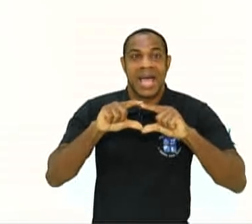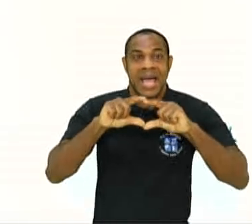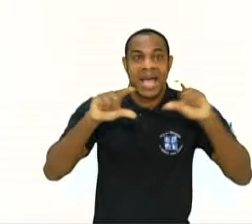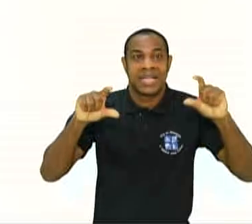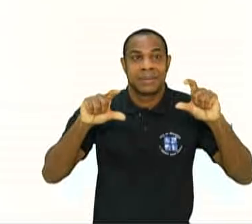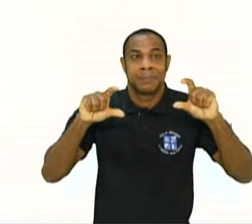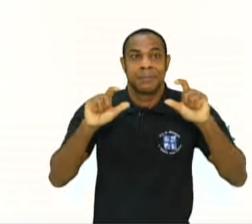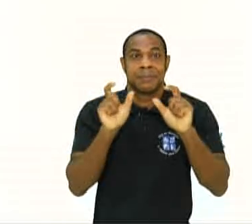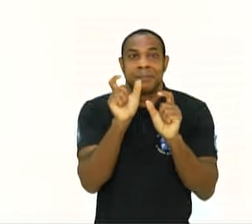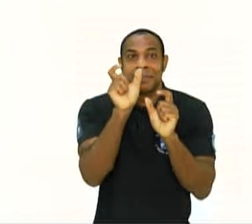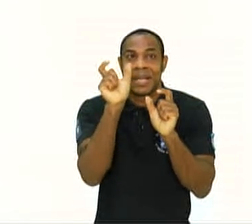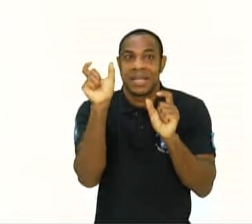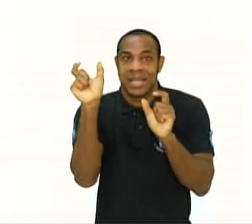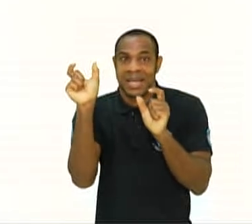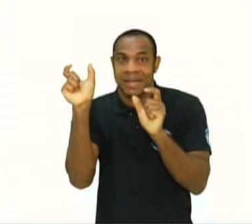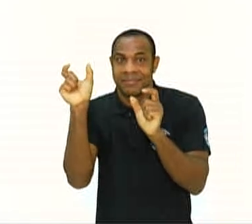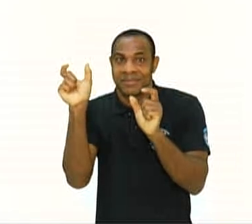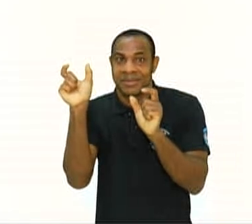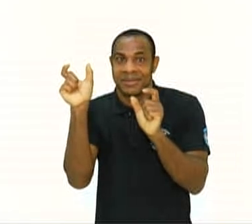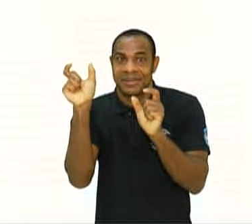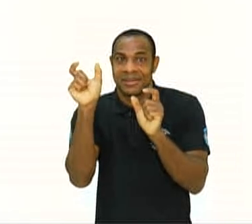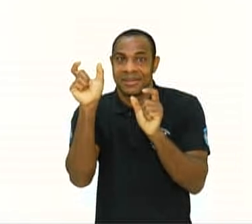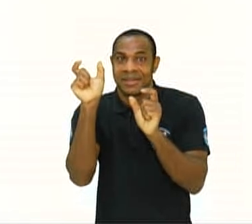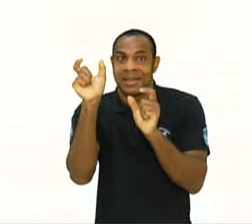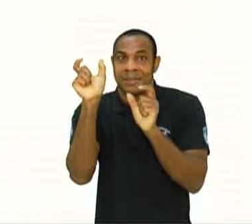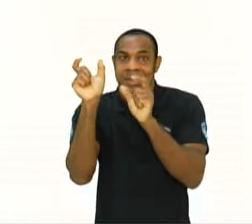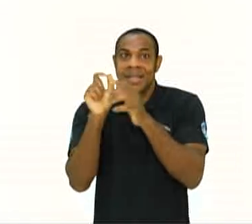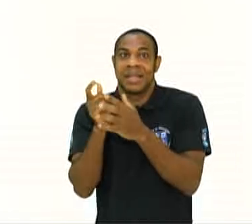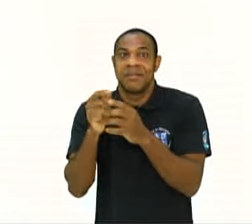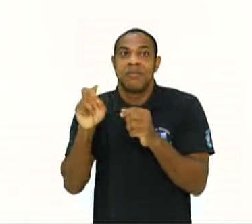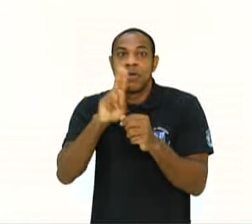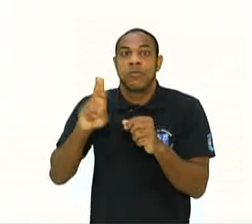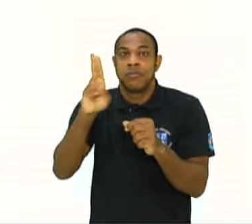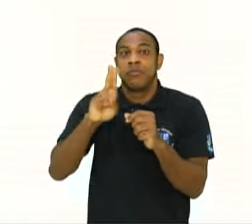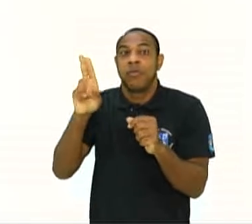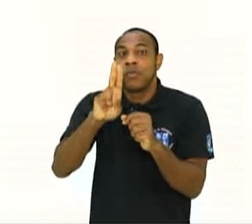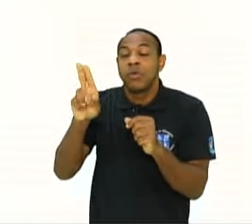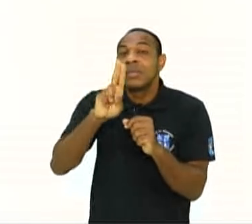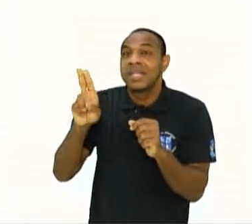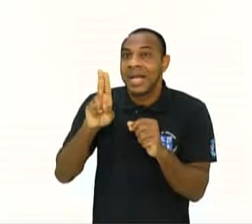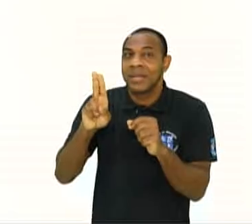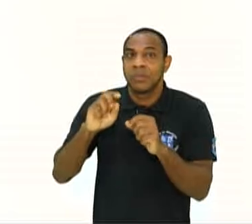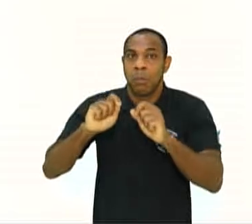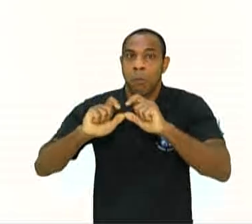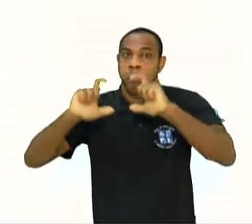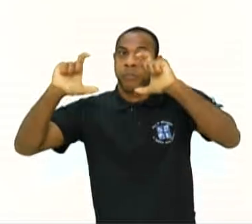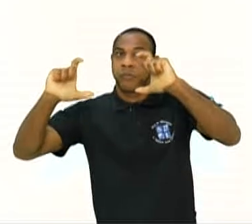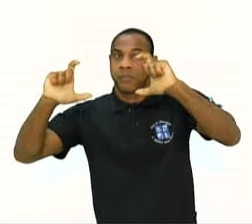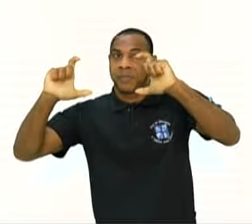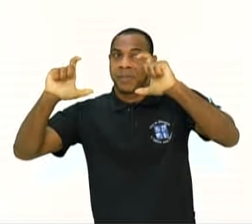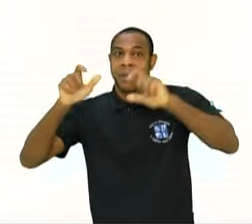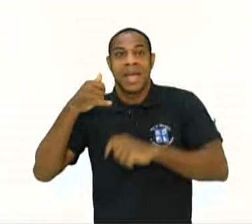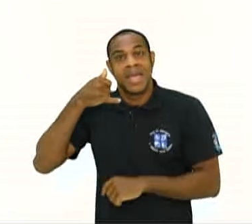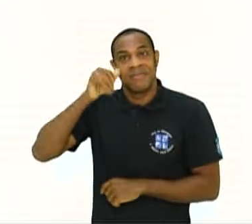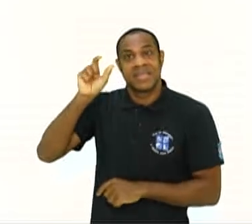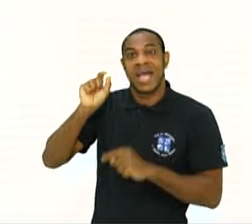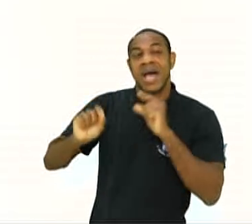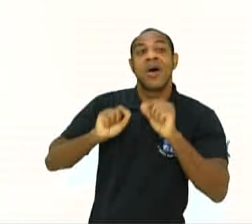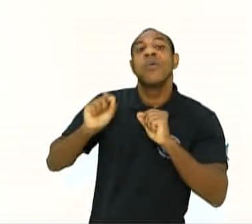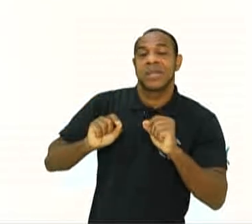e ceiling no texto foram usadas em caixa alta para indicar o quê? Que o antigo dono